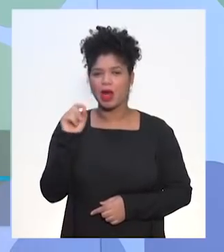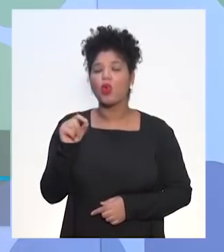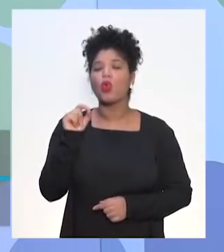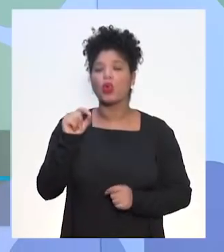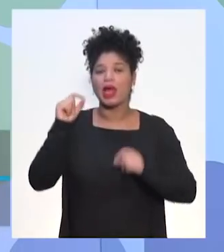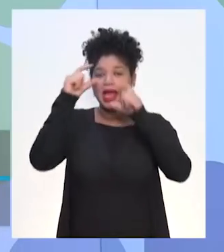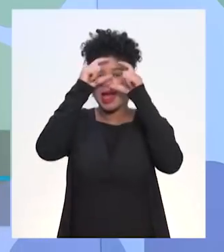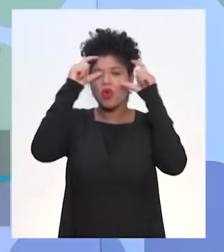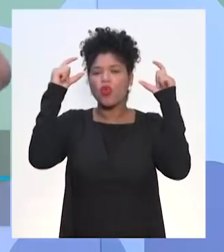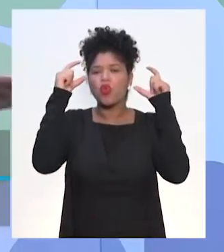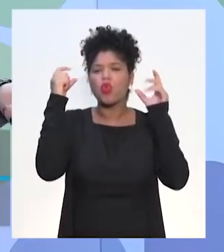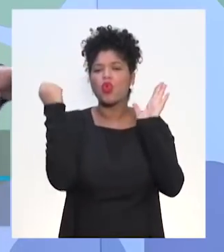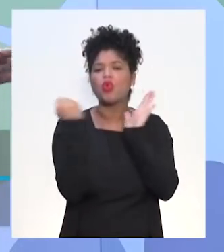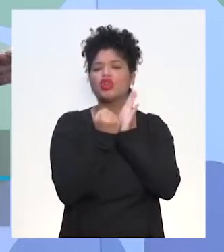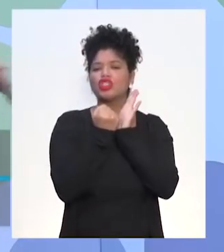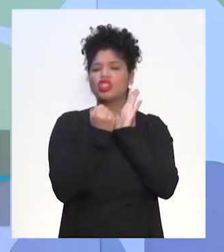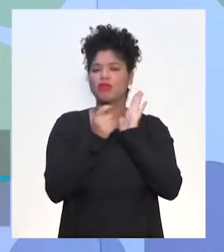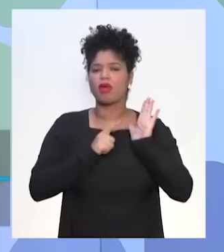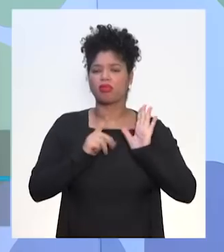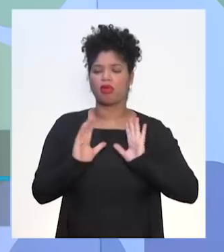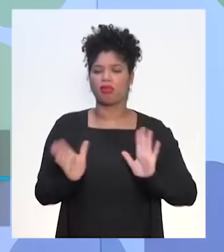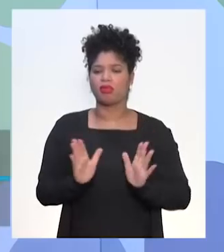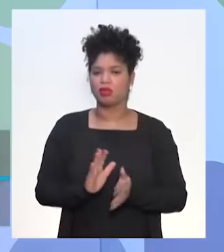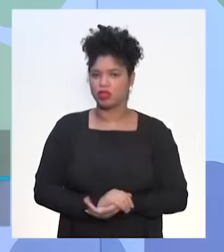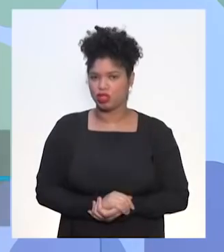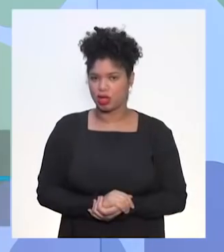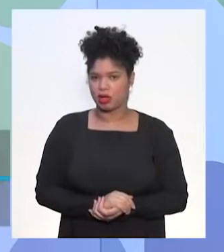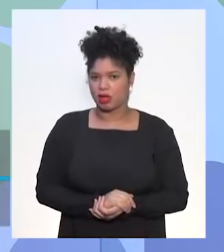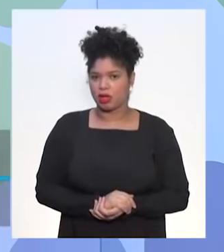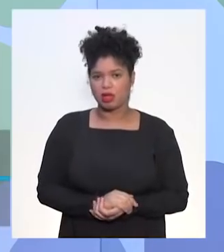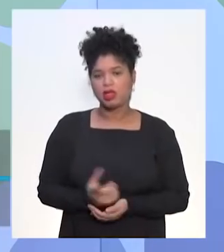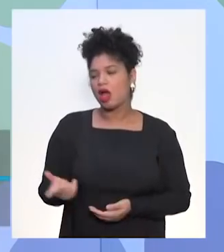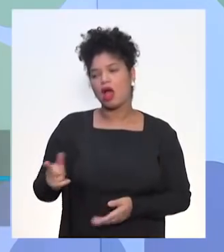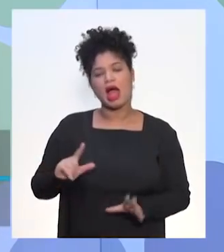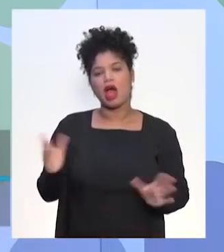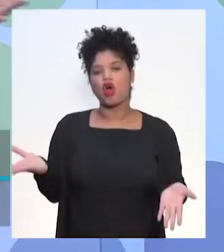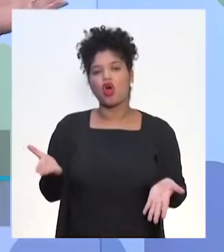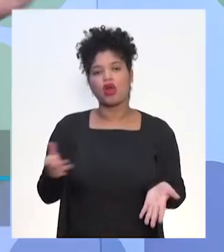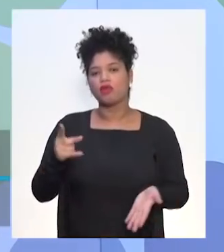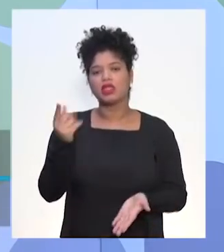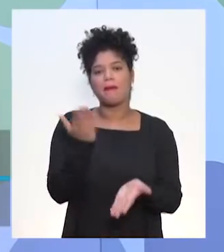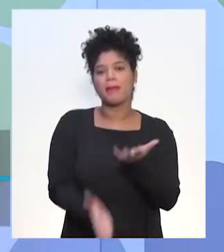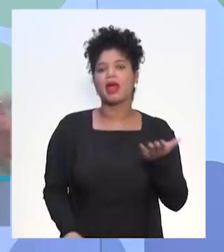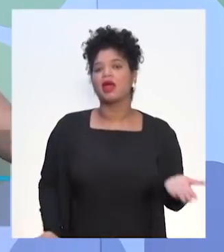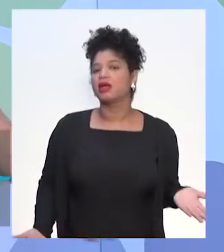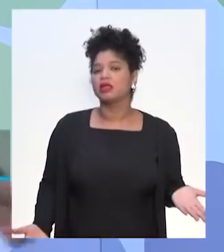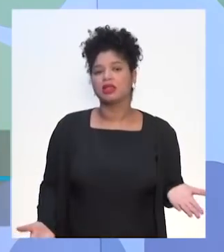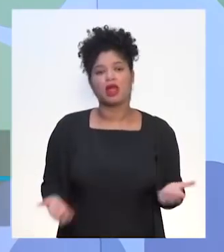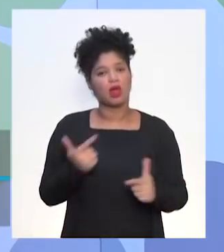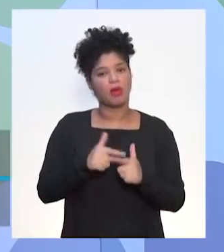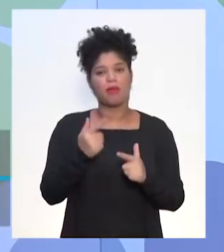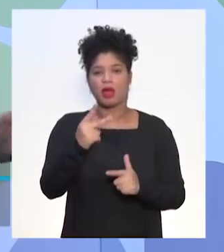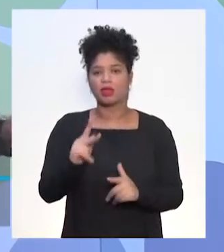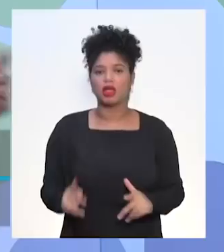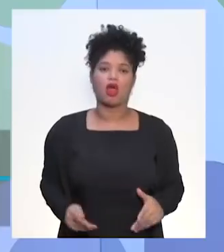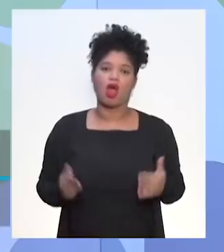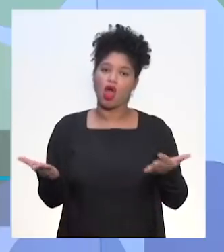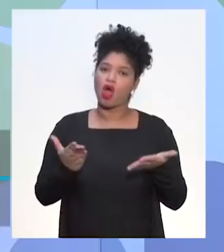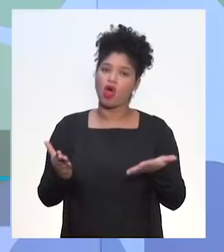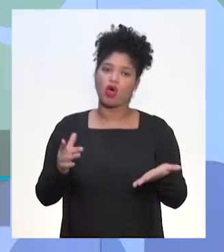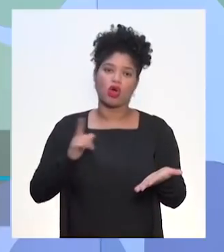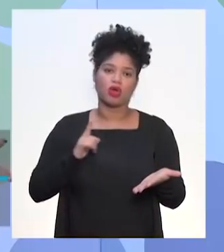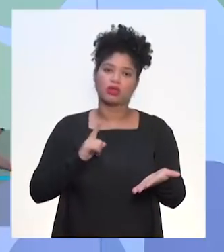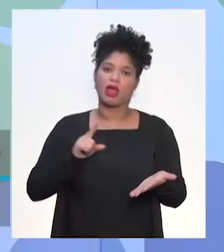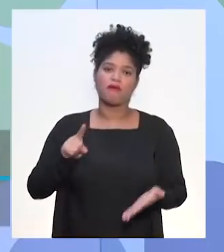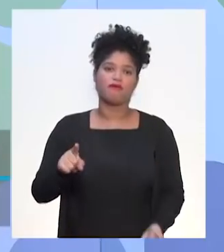né? Então imagina, acabou a guerra, e aí fala assim, ó, você vai ter que pagar por isso, filho, você perdeu, sinto muito, você vai ter que arcar com as consequências